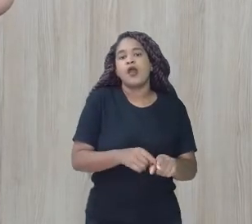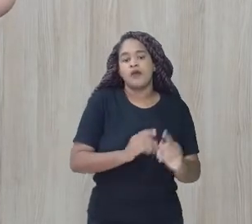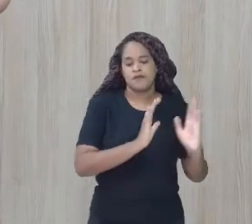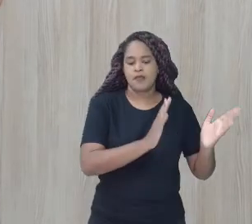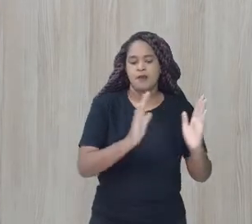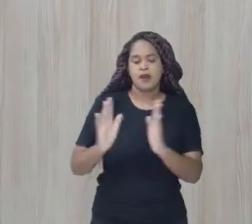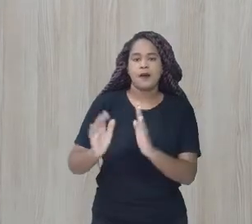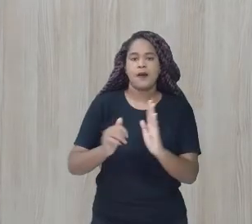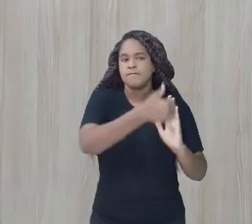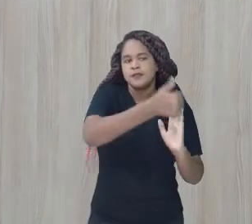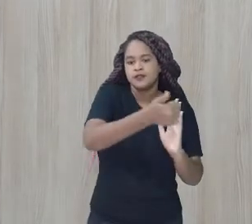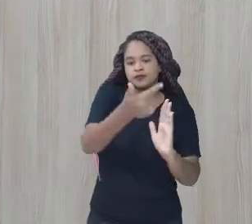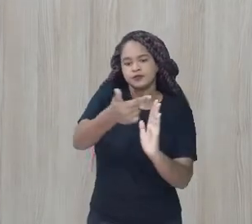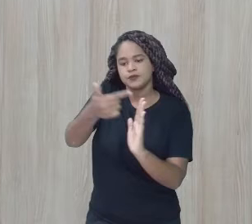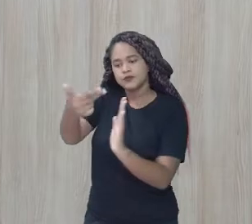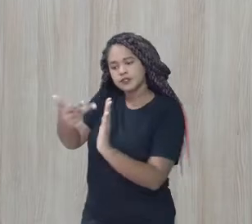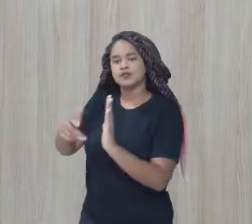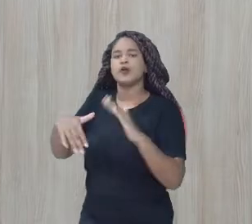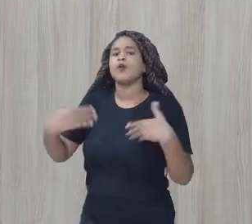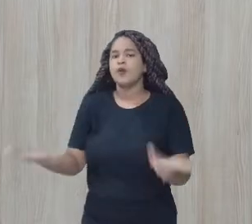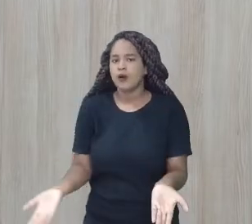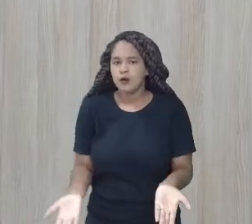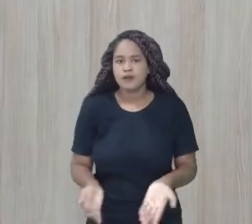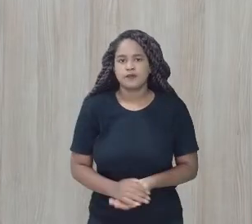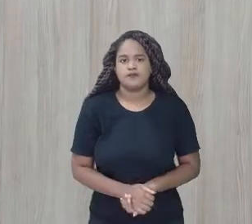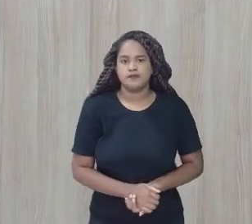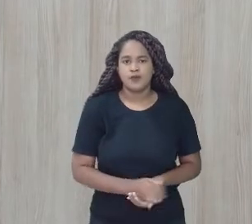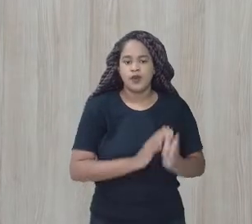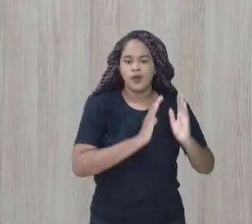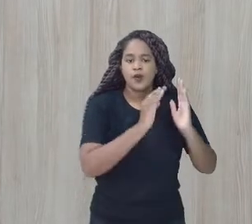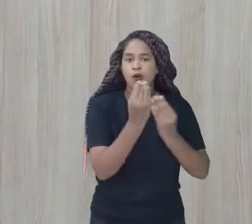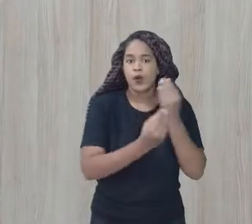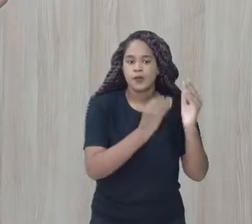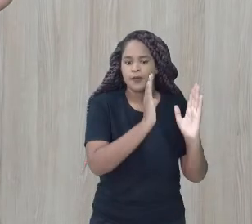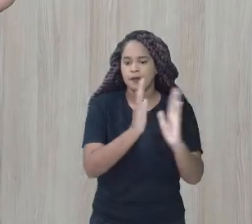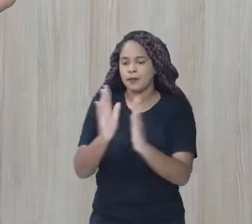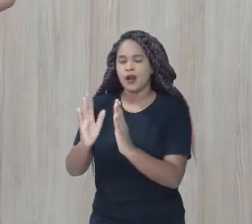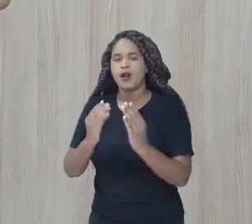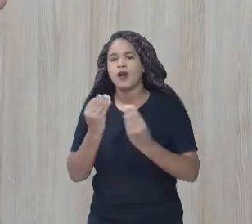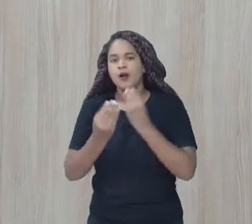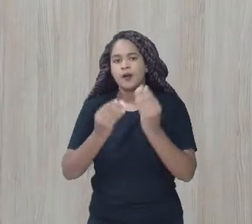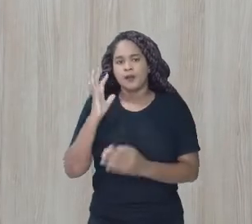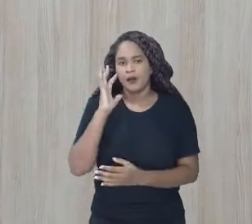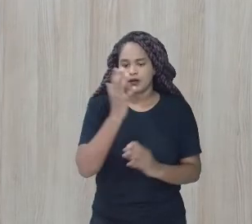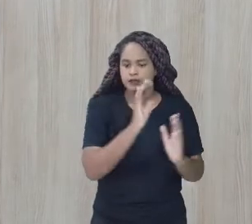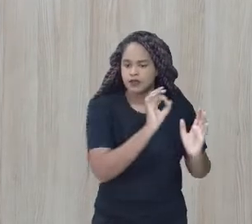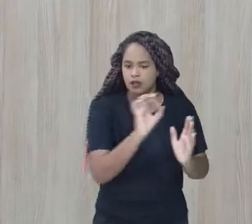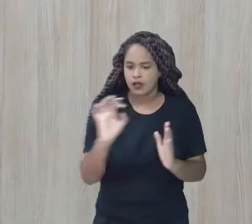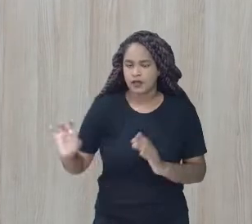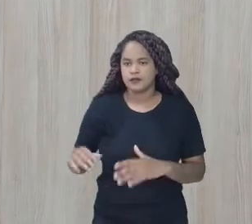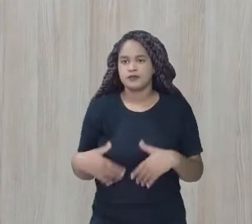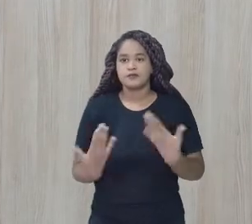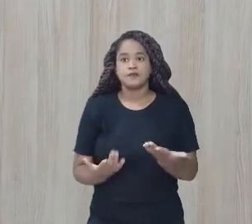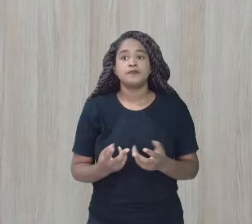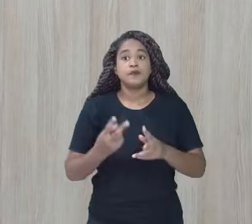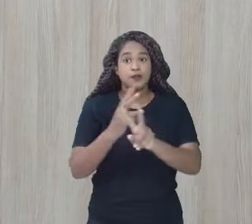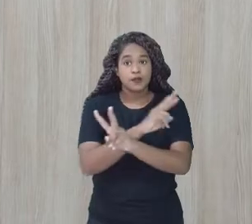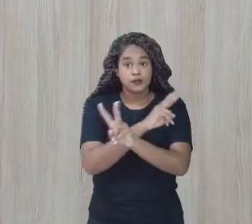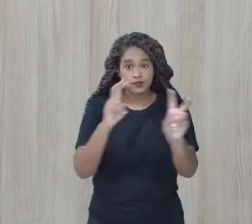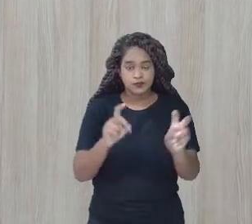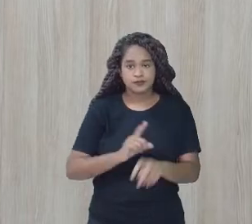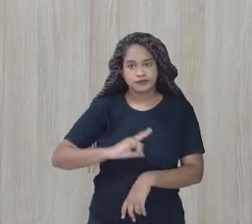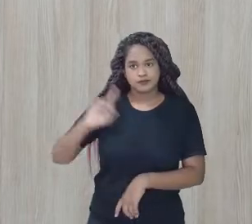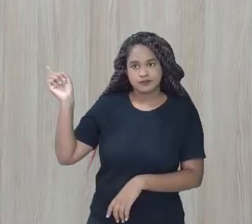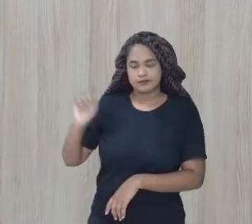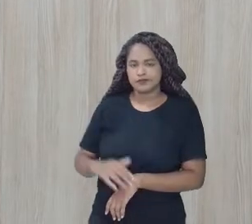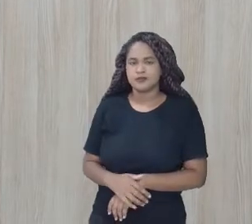para resolver esse problema, né? Quais são as etapas aí e as decisões que a gente vai ter para isso, tá certo? E falando sobre isso, parece